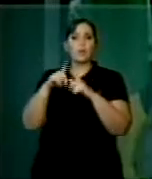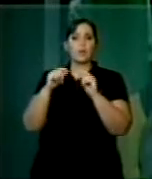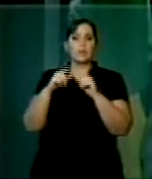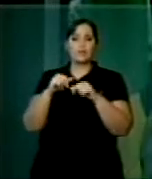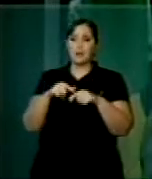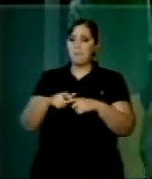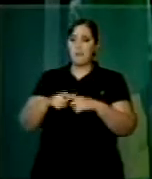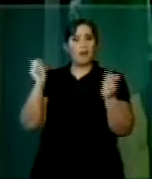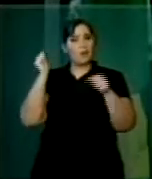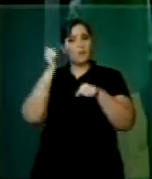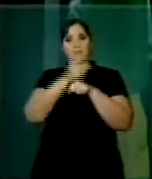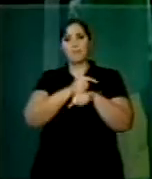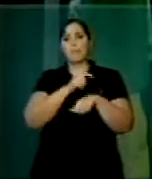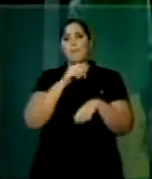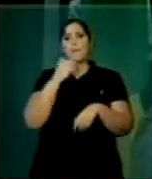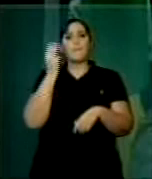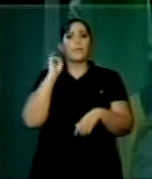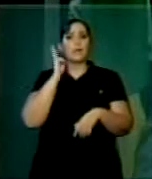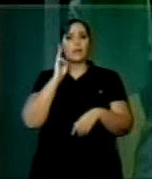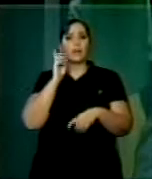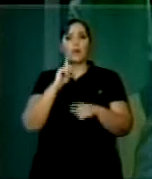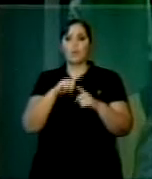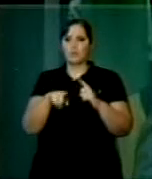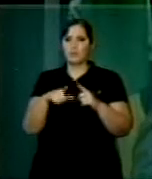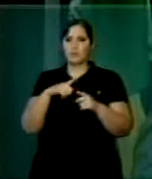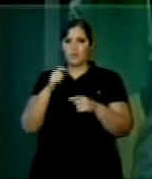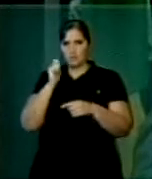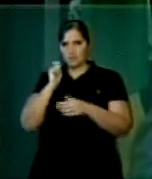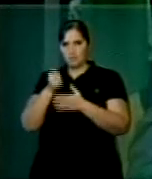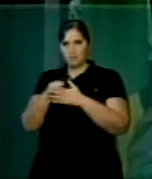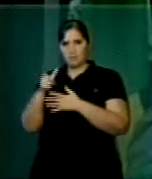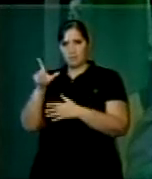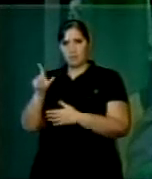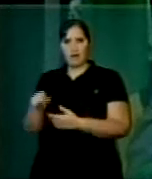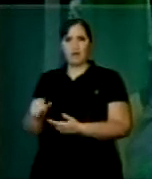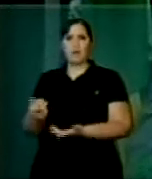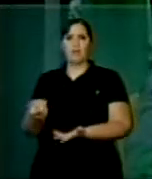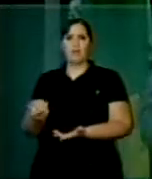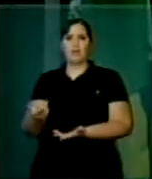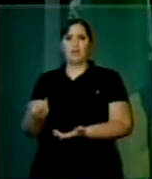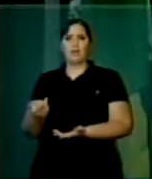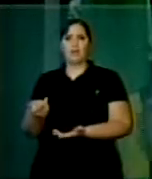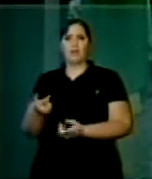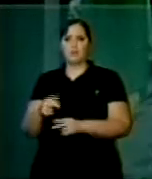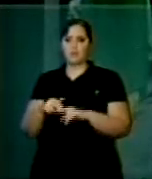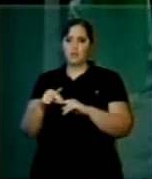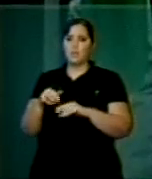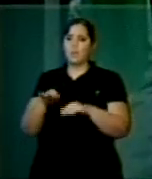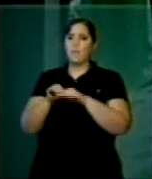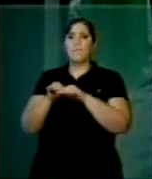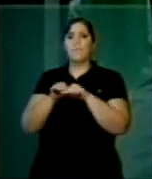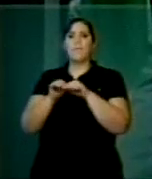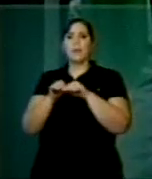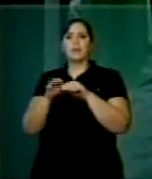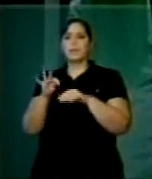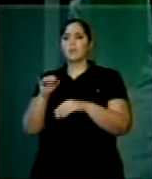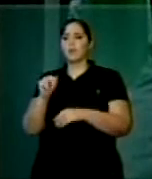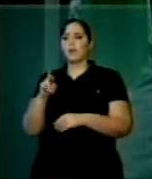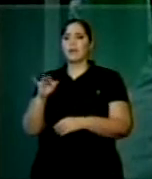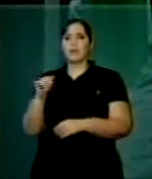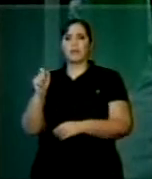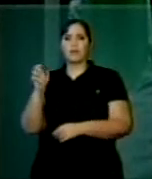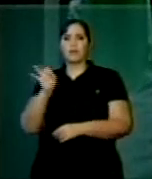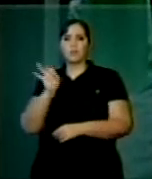do que o Maranhão, é, no entanto, beneficiado por esse padrão, essa referência de tarifa de energia